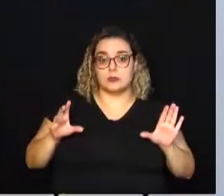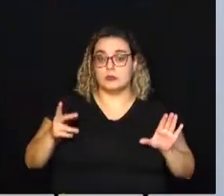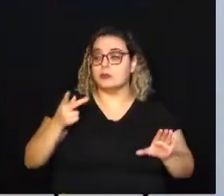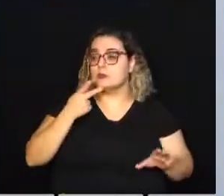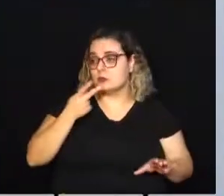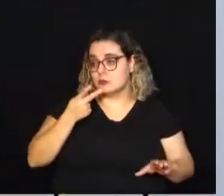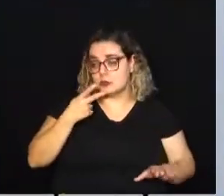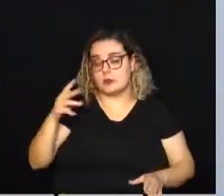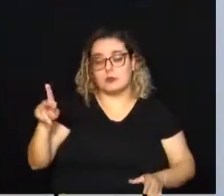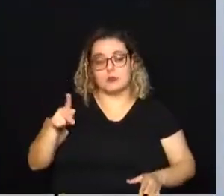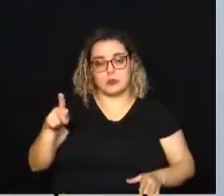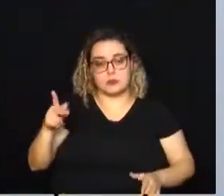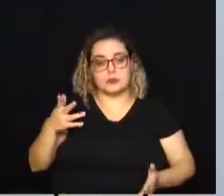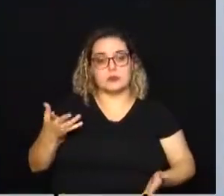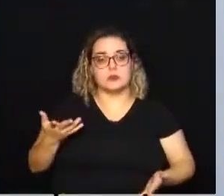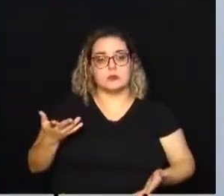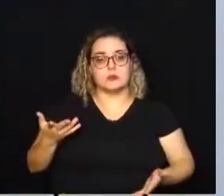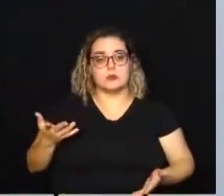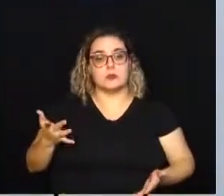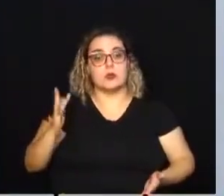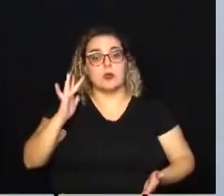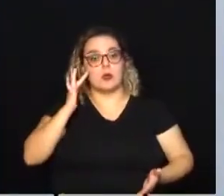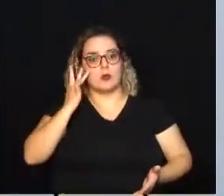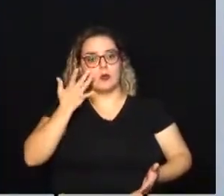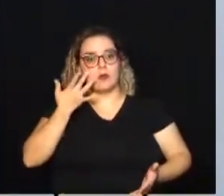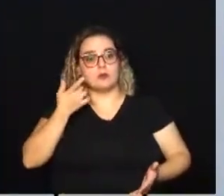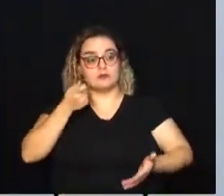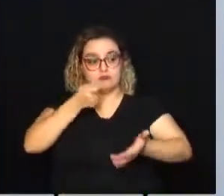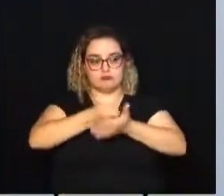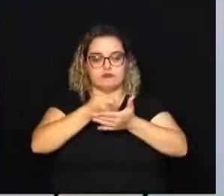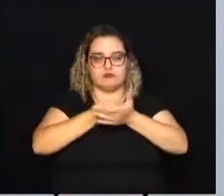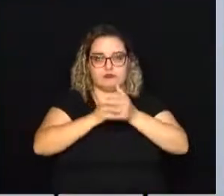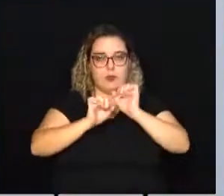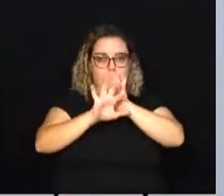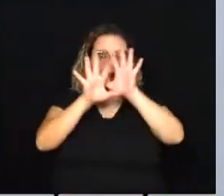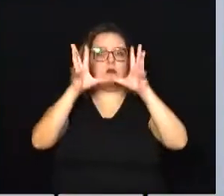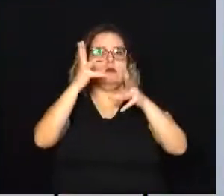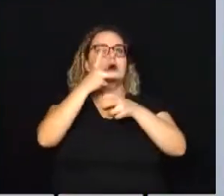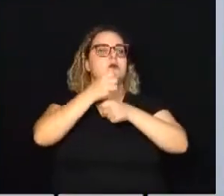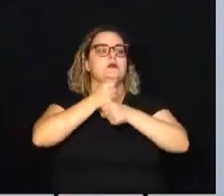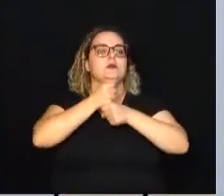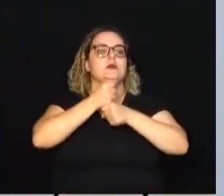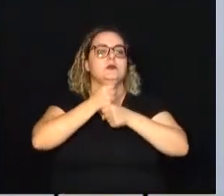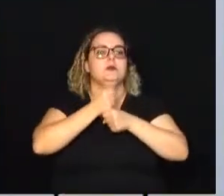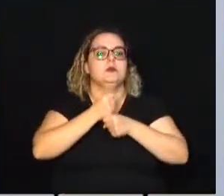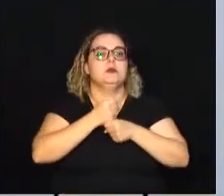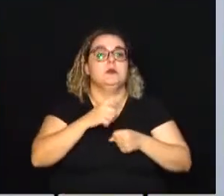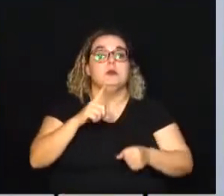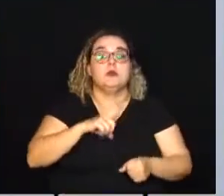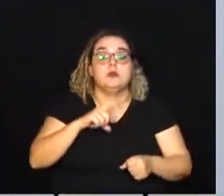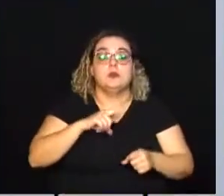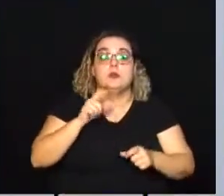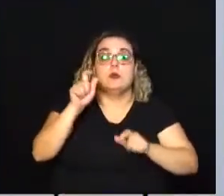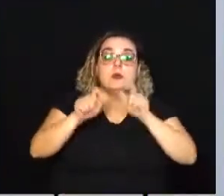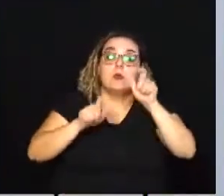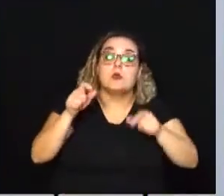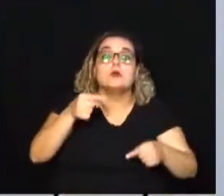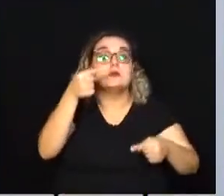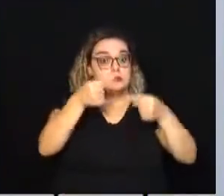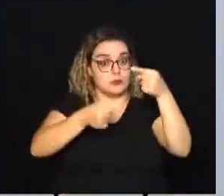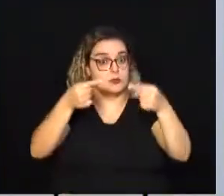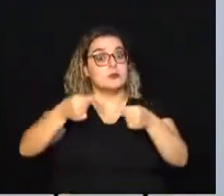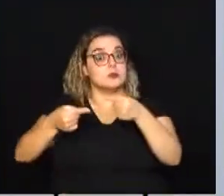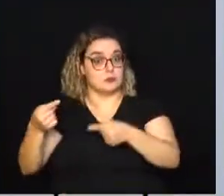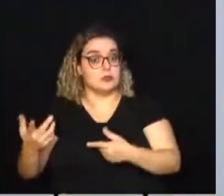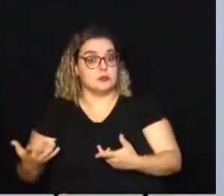professora. Então, eu acho que isso ficou mais forte. Havia até gente que colocava isso em debate, se